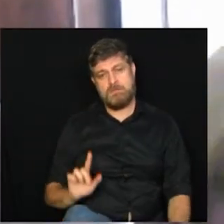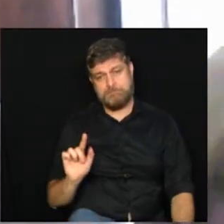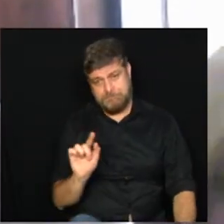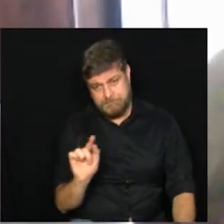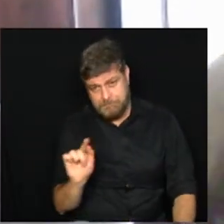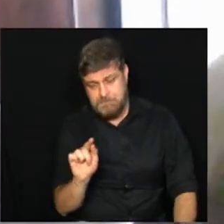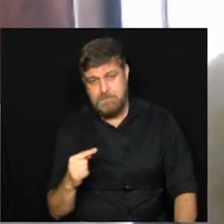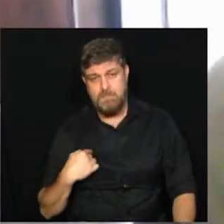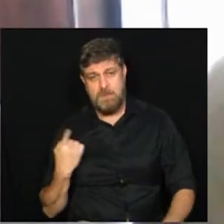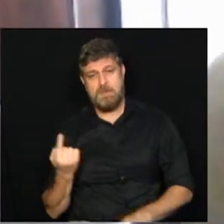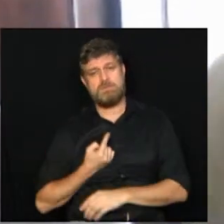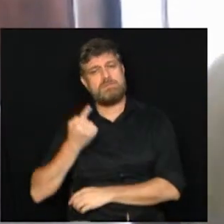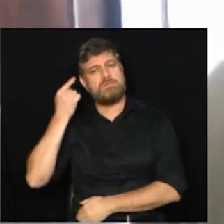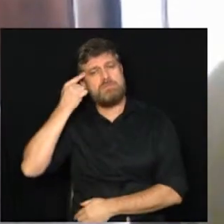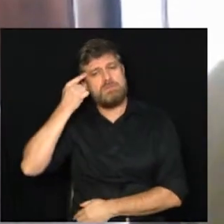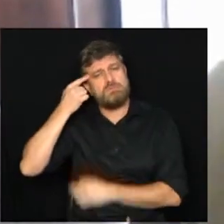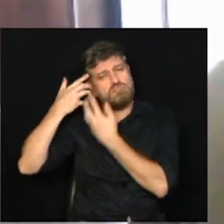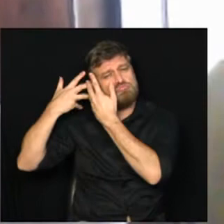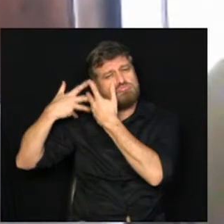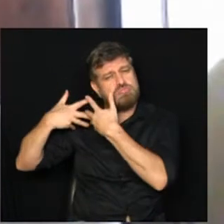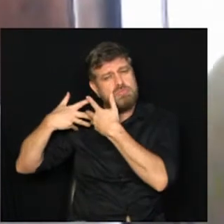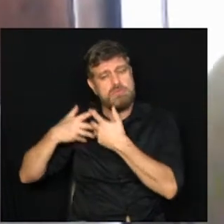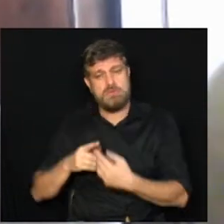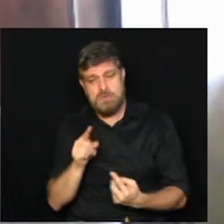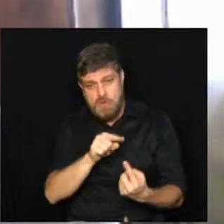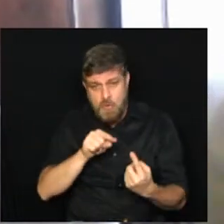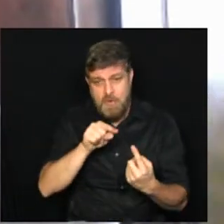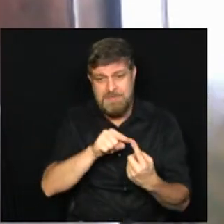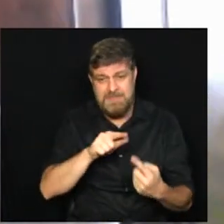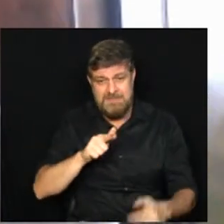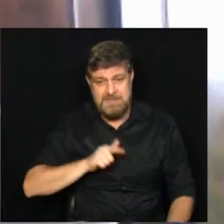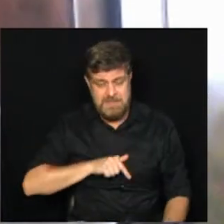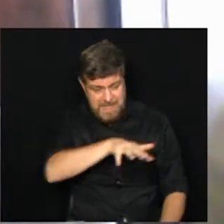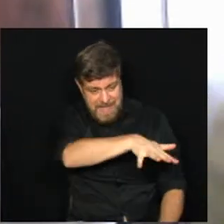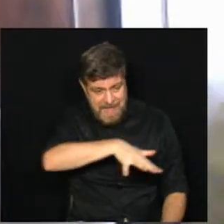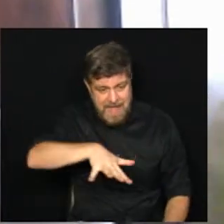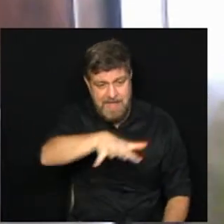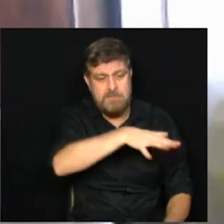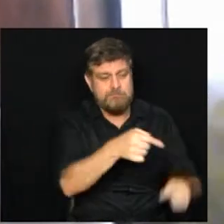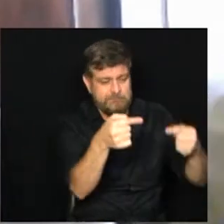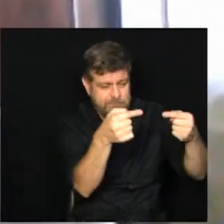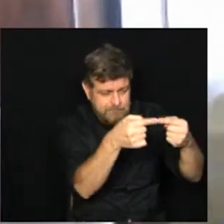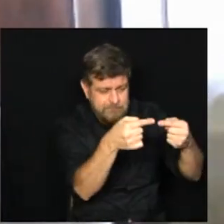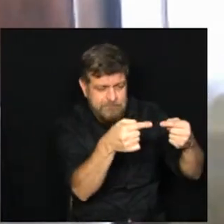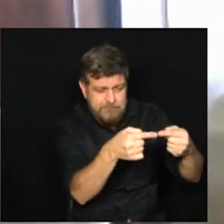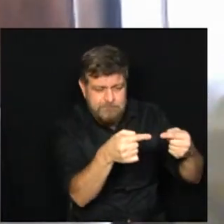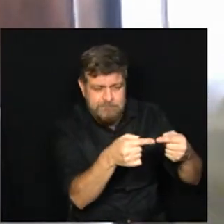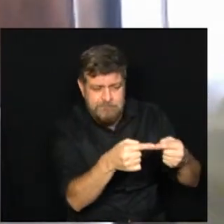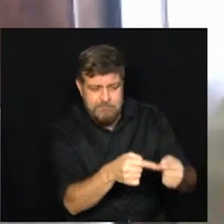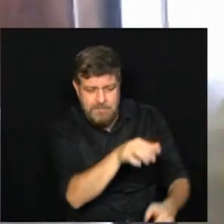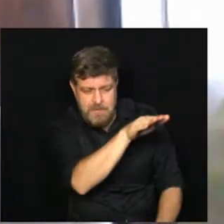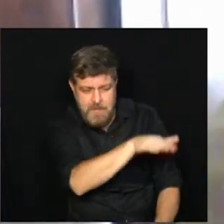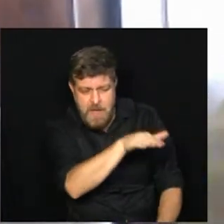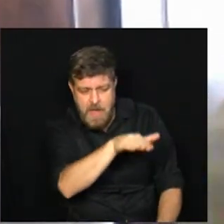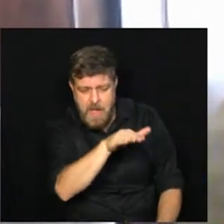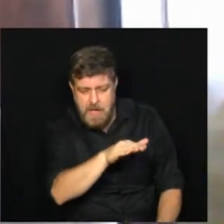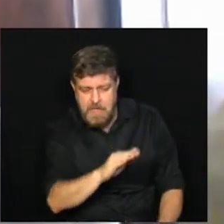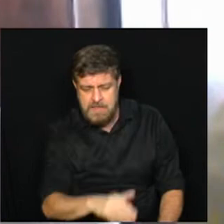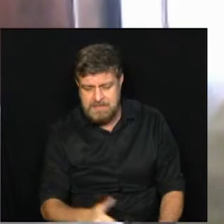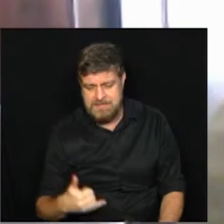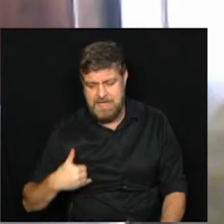O que a gente pensou foi muito no sentido de qualificar o território, então, olhando a criança até 6